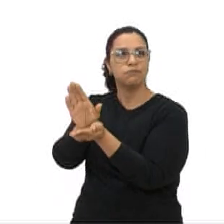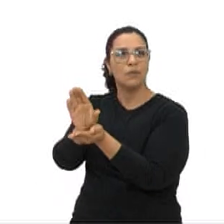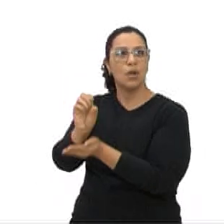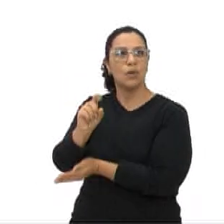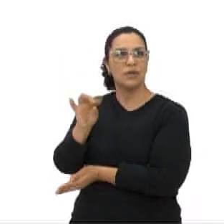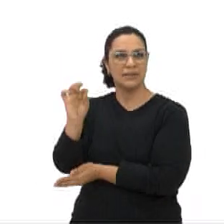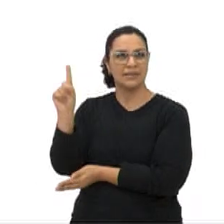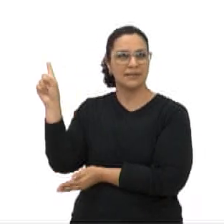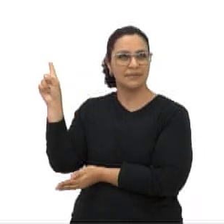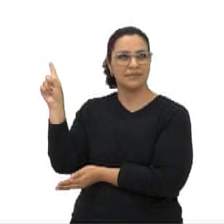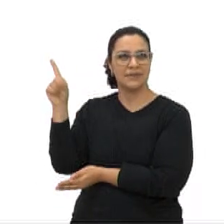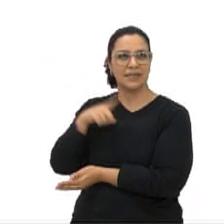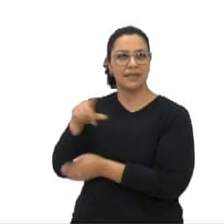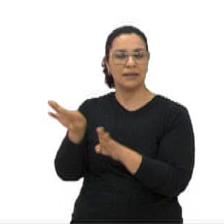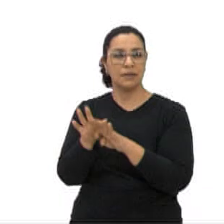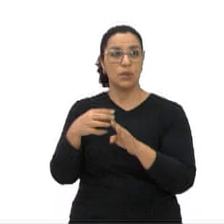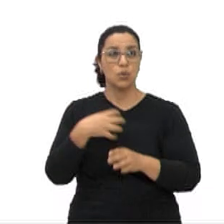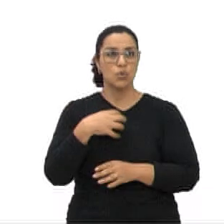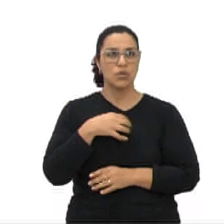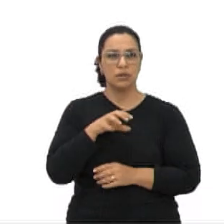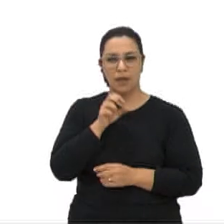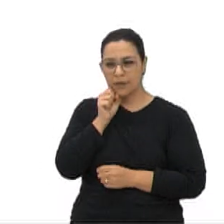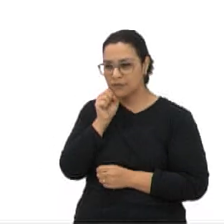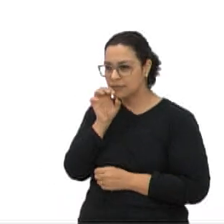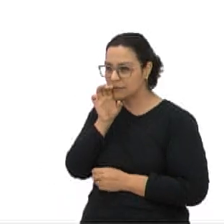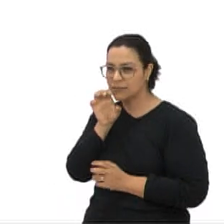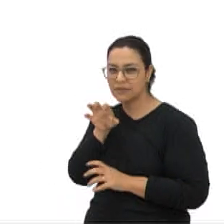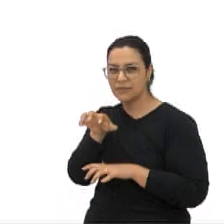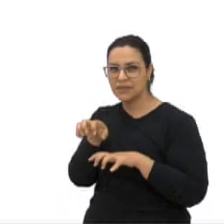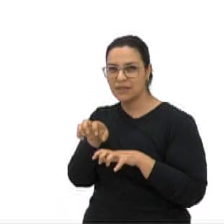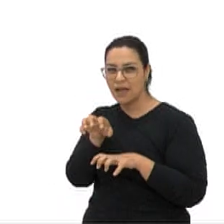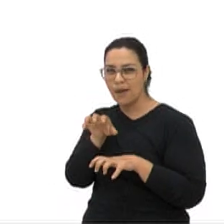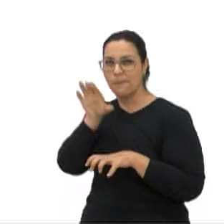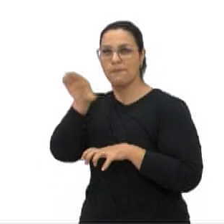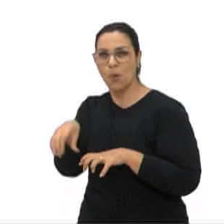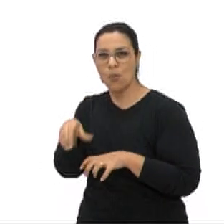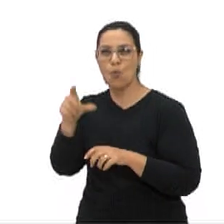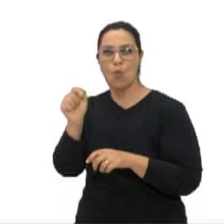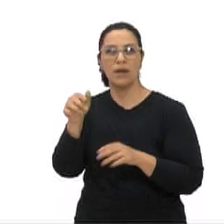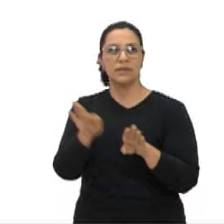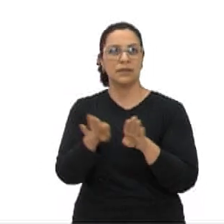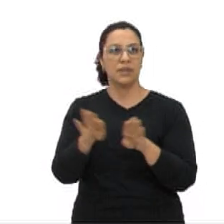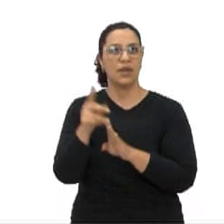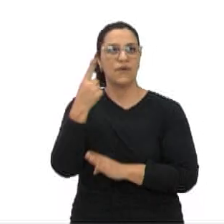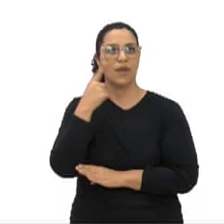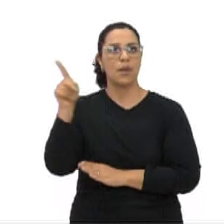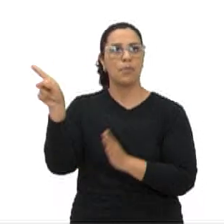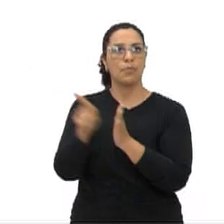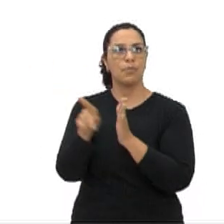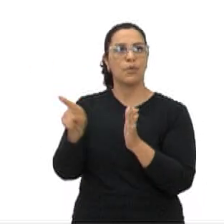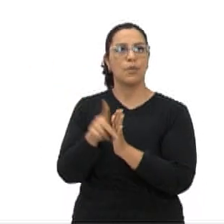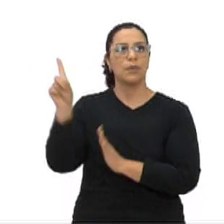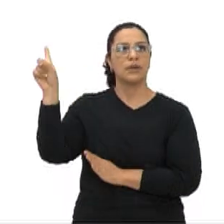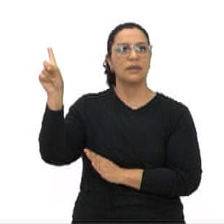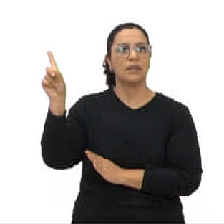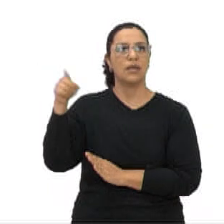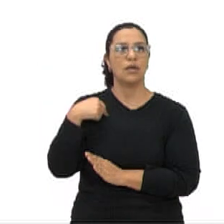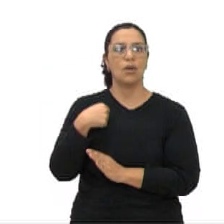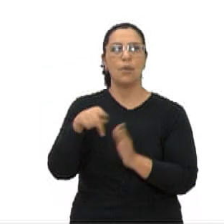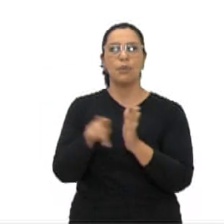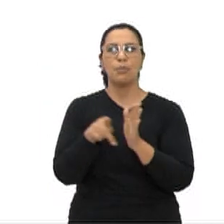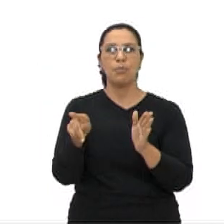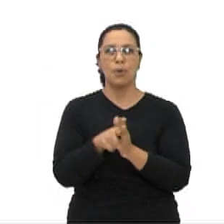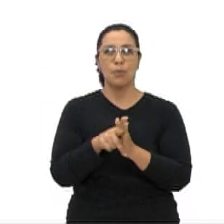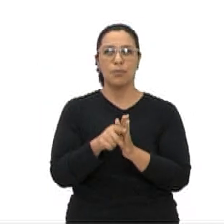ele representou a posição do gato pronto para o abate, né? Nós vemos aqui uma raia, que é a ponto central, né? Ela está dilacerada,